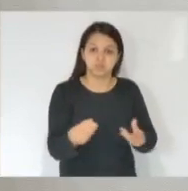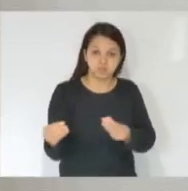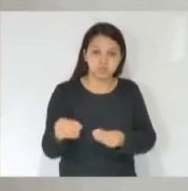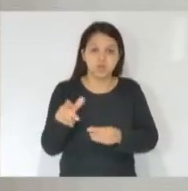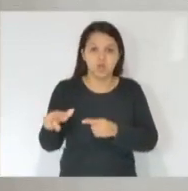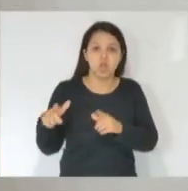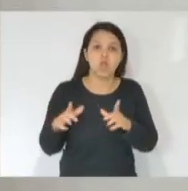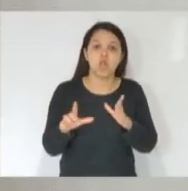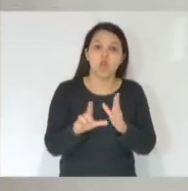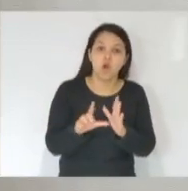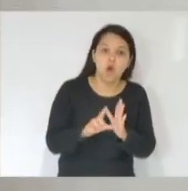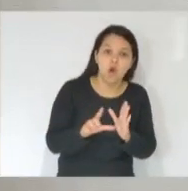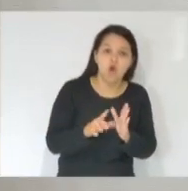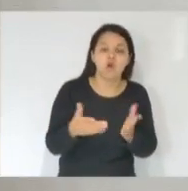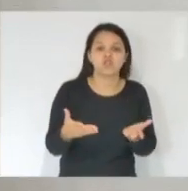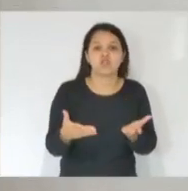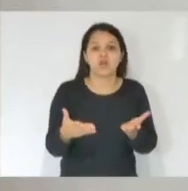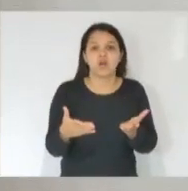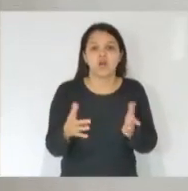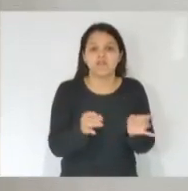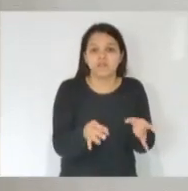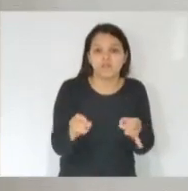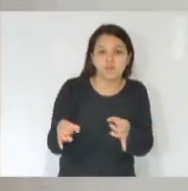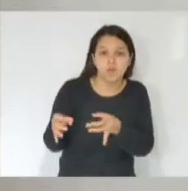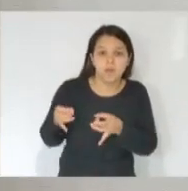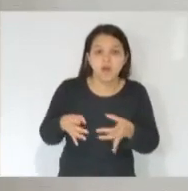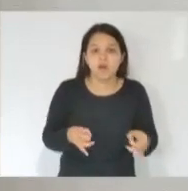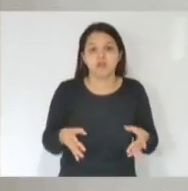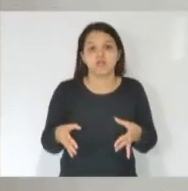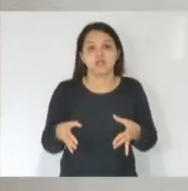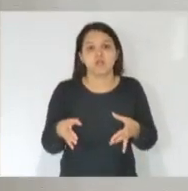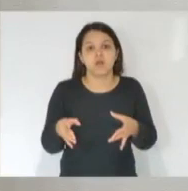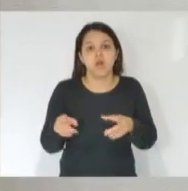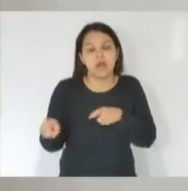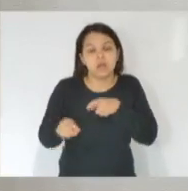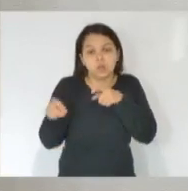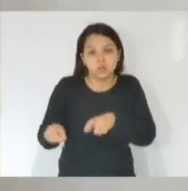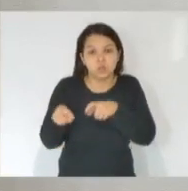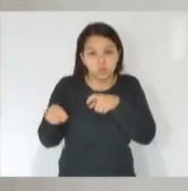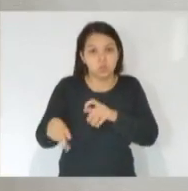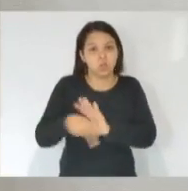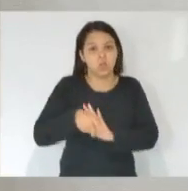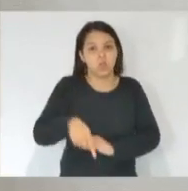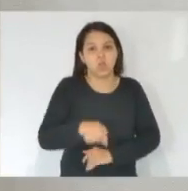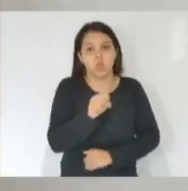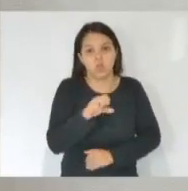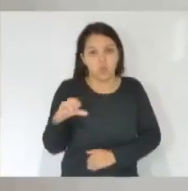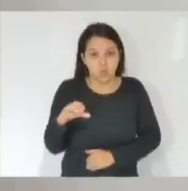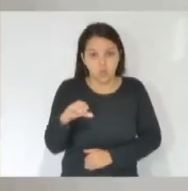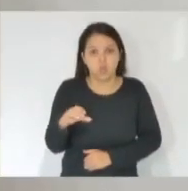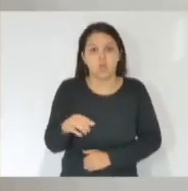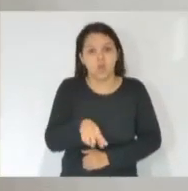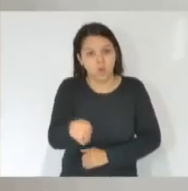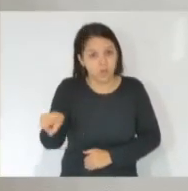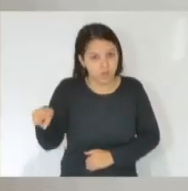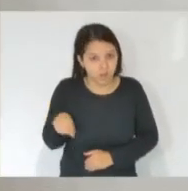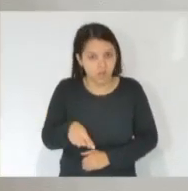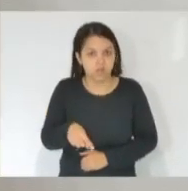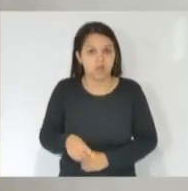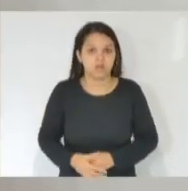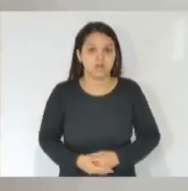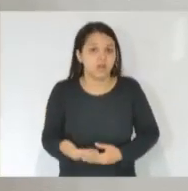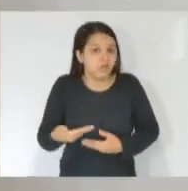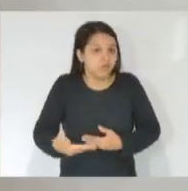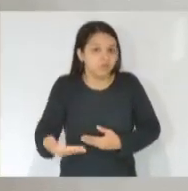lojas, dos comércios da agricultura em Santa Catarina, das agropecuárias, vão